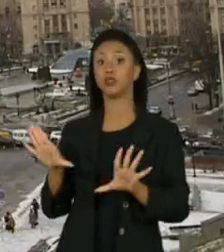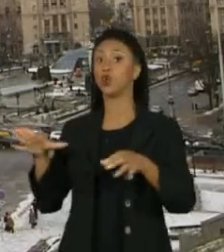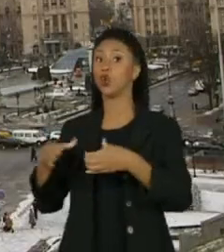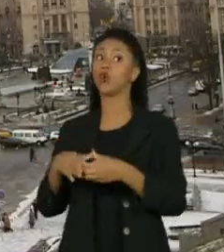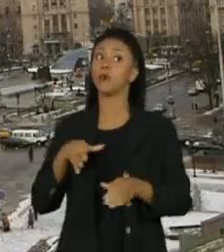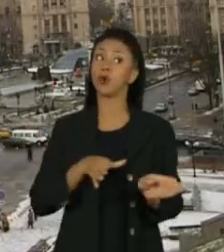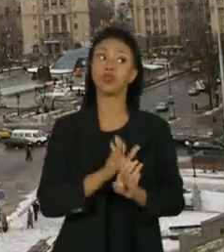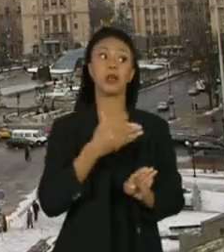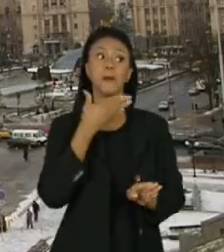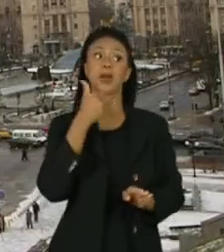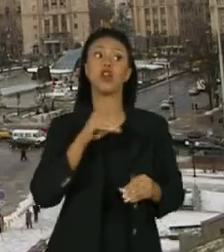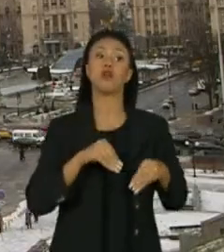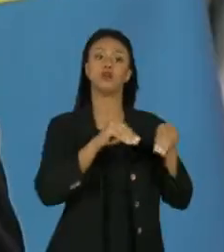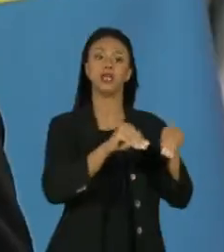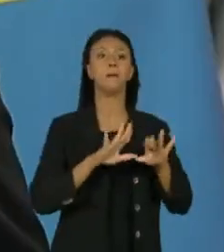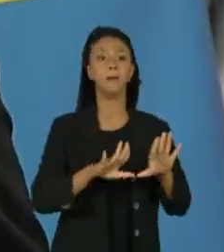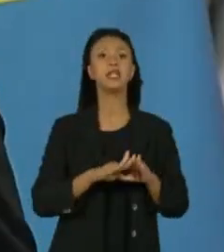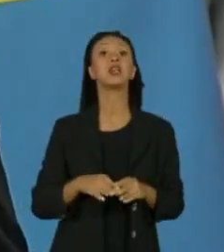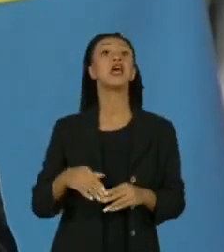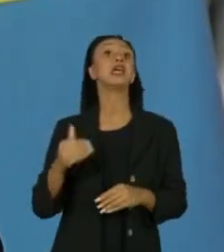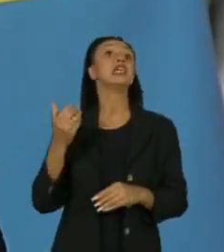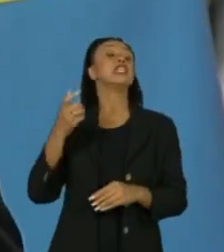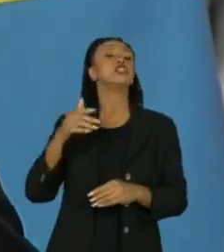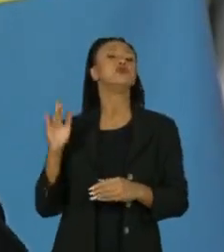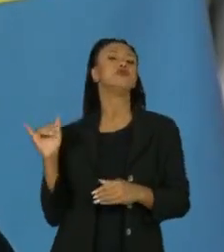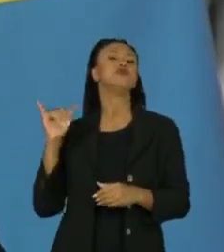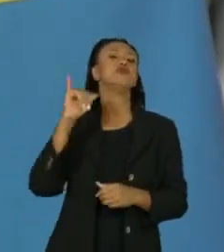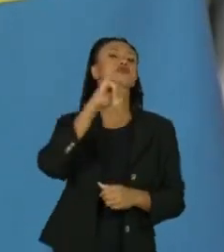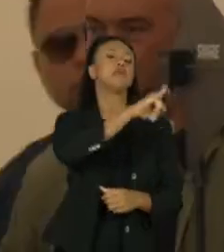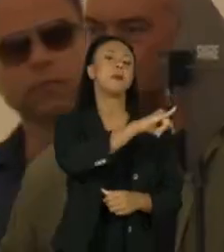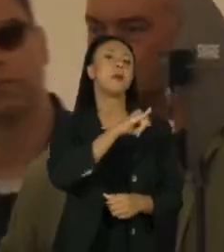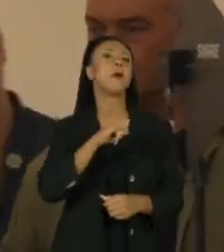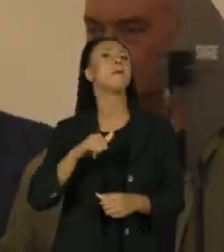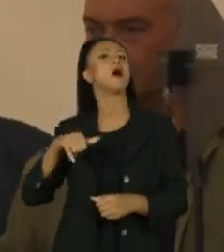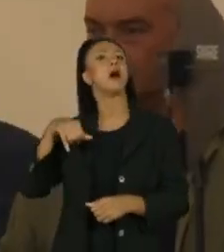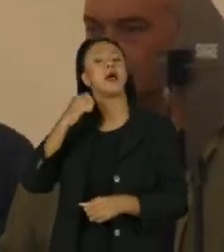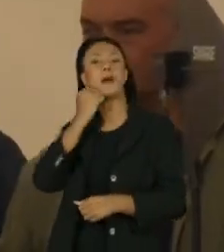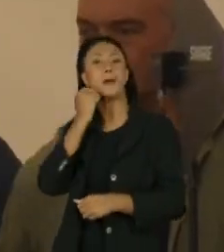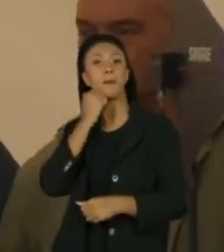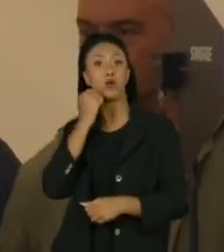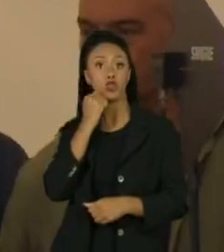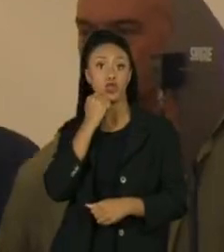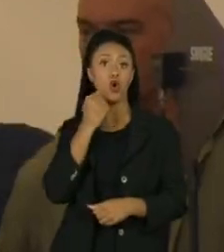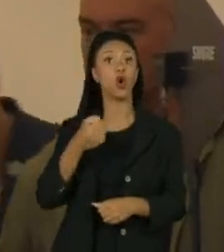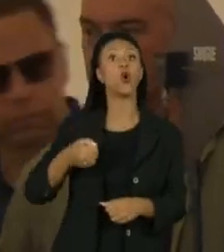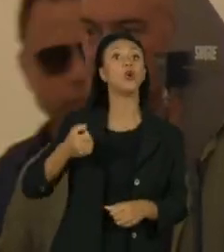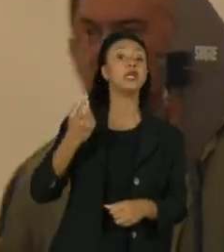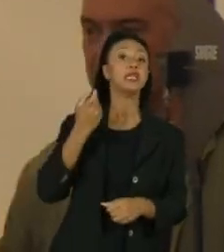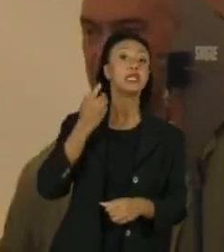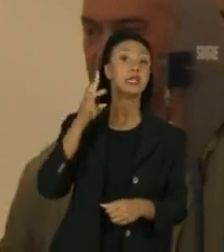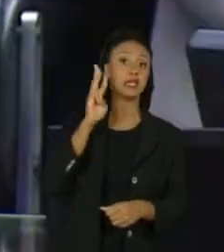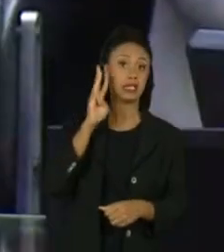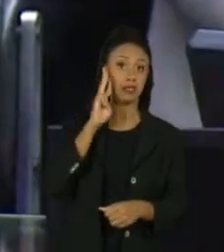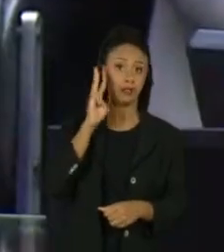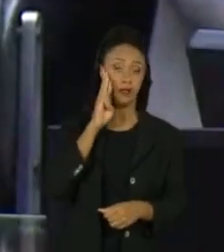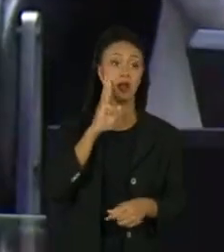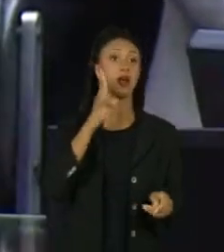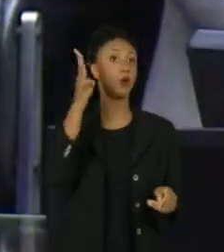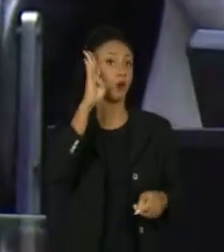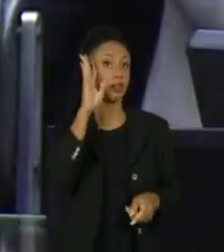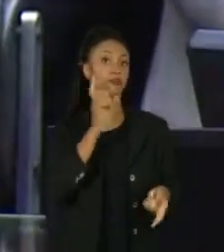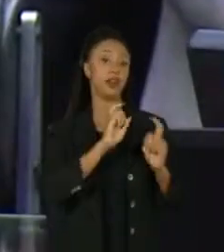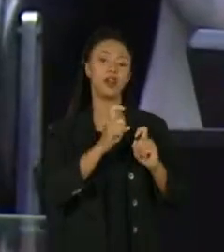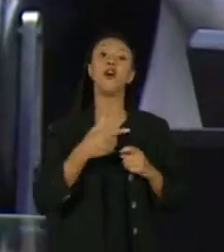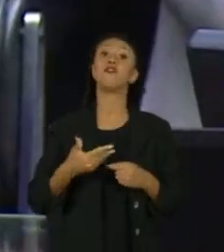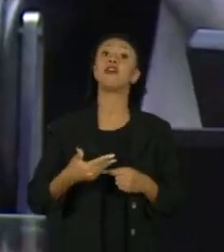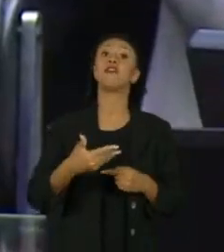adiá-la. Bolsonaro chega a Moscou na terça-feira e se reúne com Vladimir Putin na quarta. Por exigência do Kremlin, ele terá de fazer pelo menos 3 testes